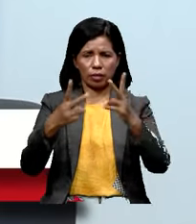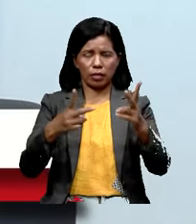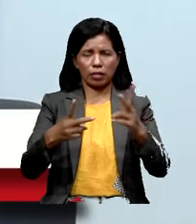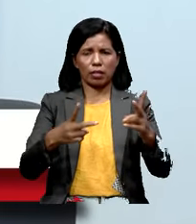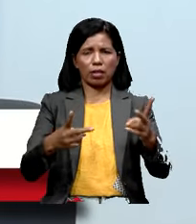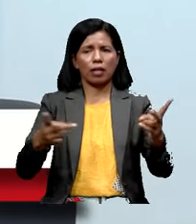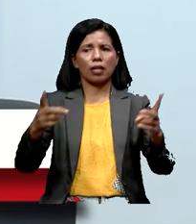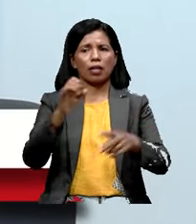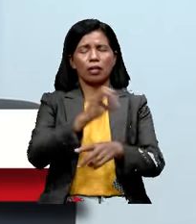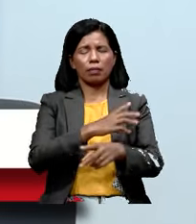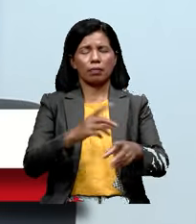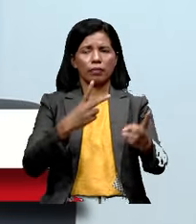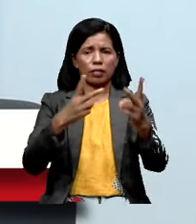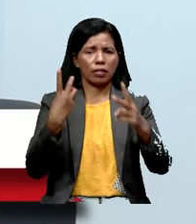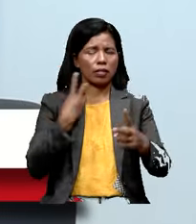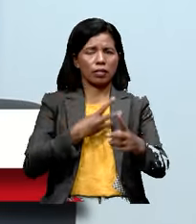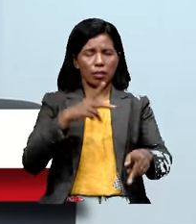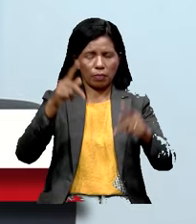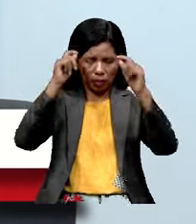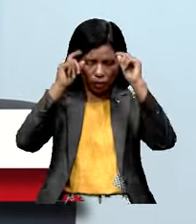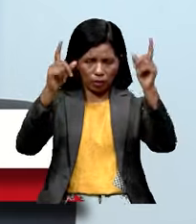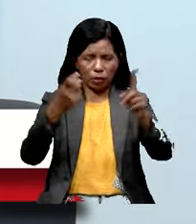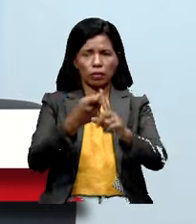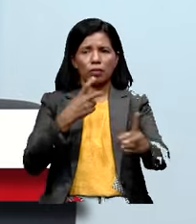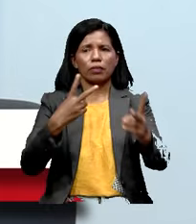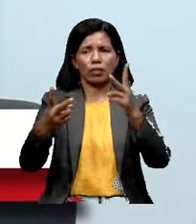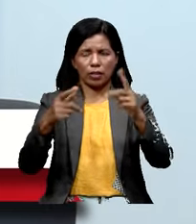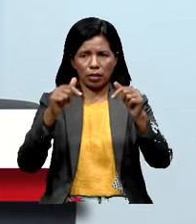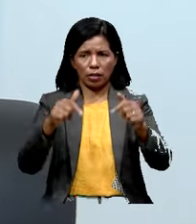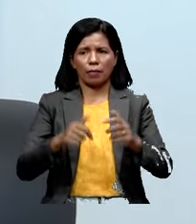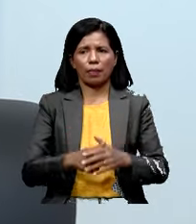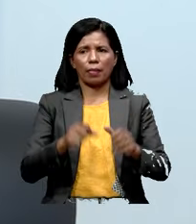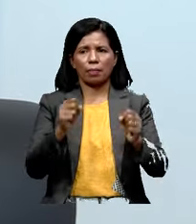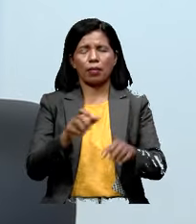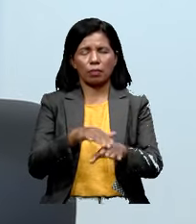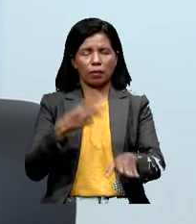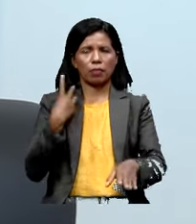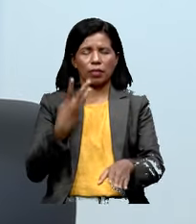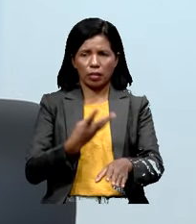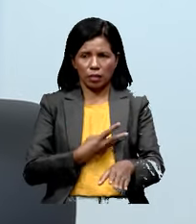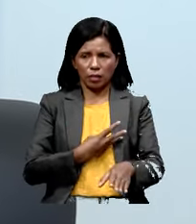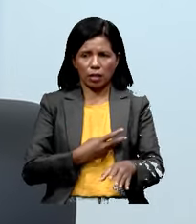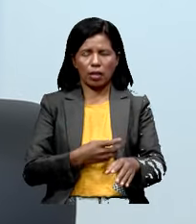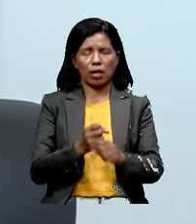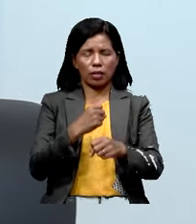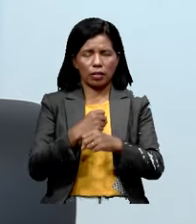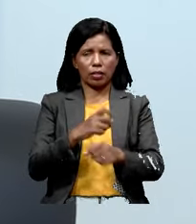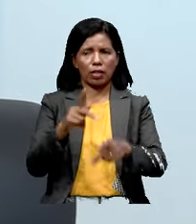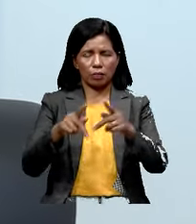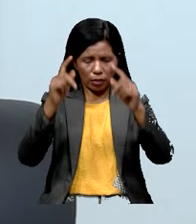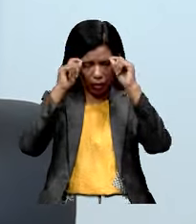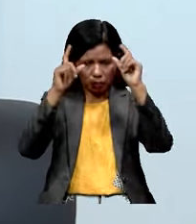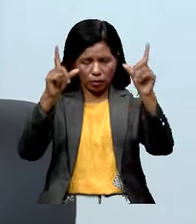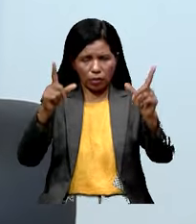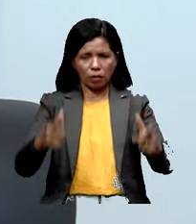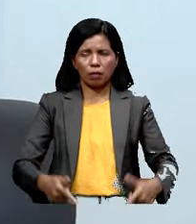mas visita aí da povo Timor ainda né. E os ne visita são ainda né a Bela Havana lhe tanta lhe ita povo Timor ainda né. A Timoris